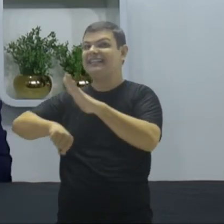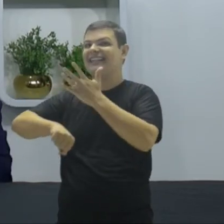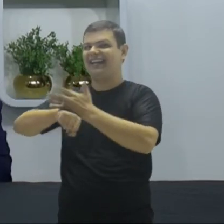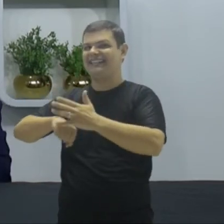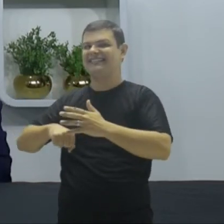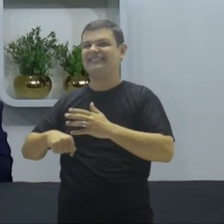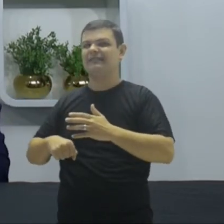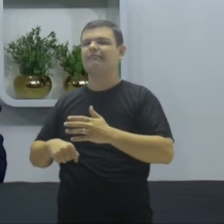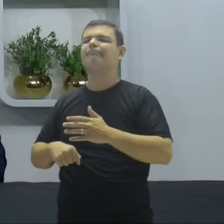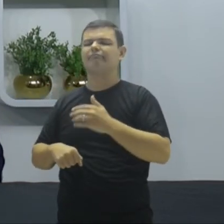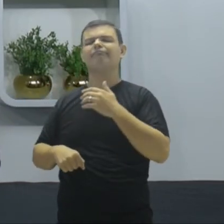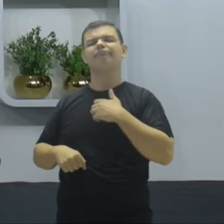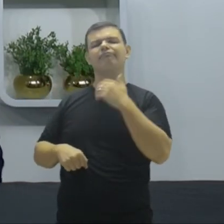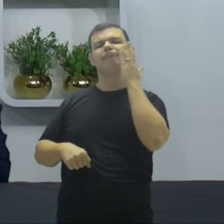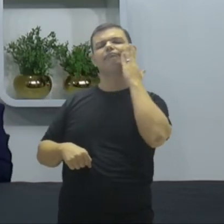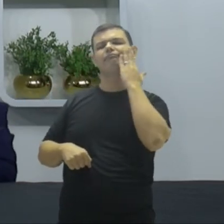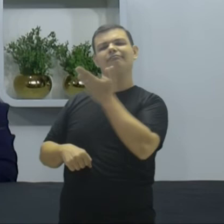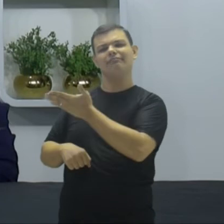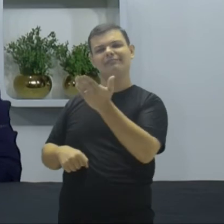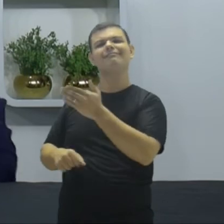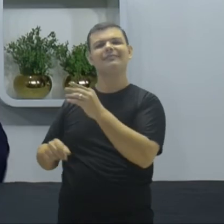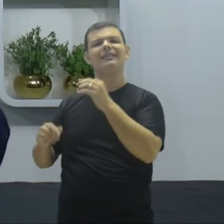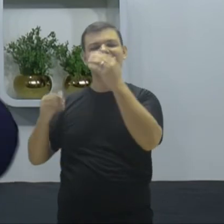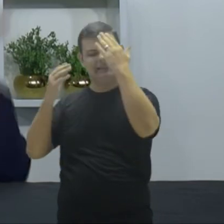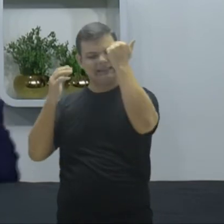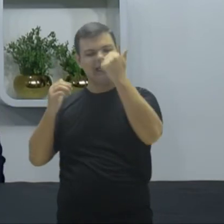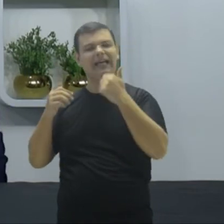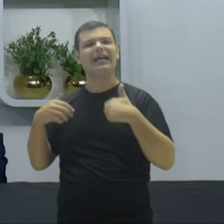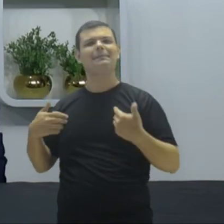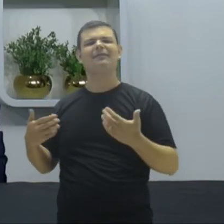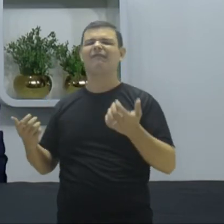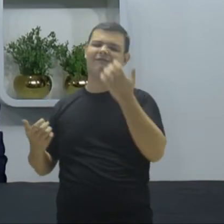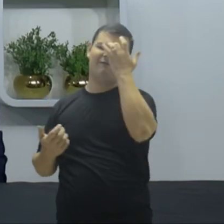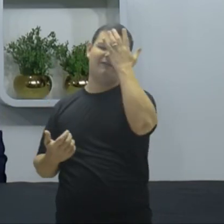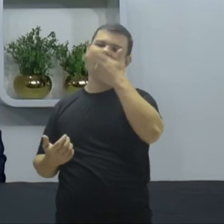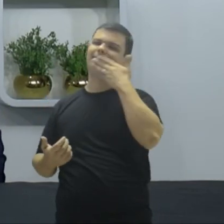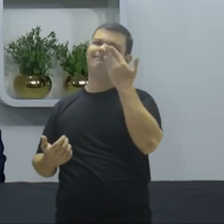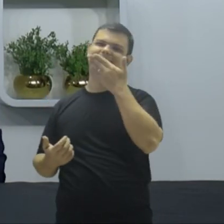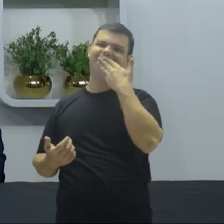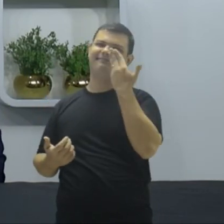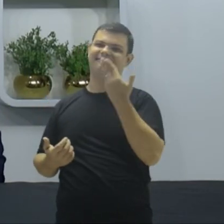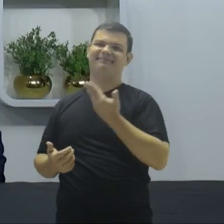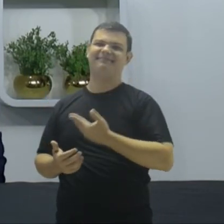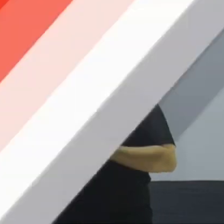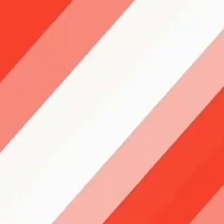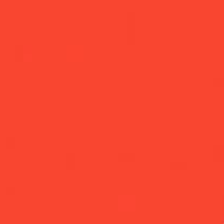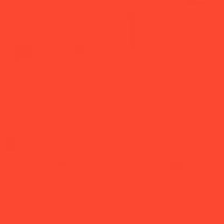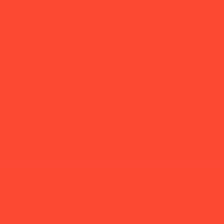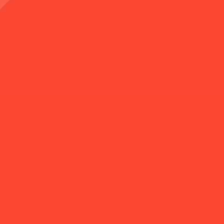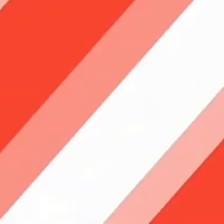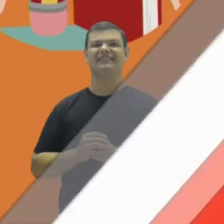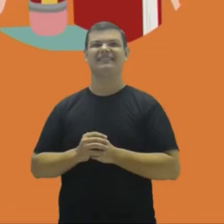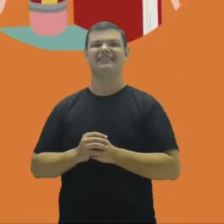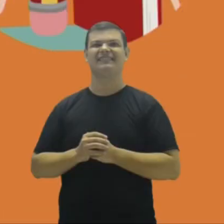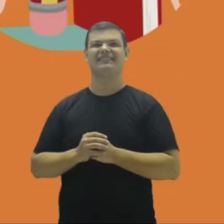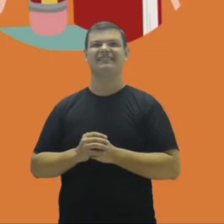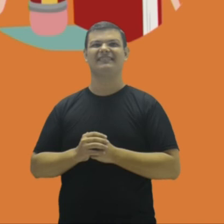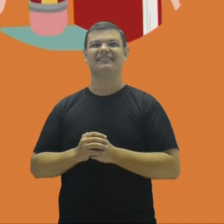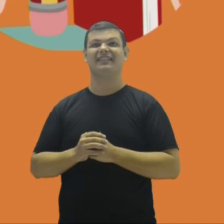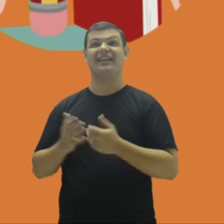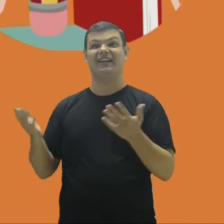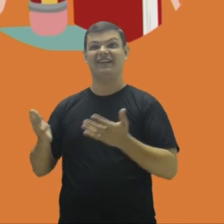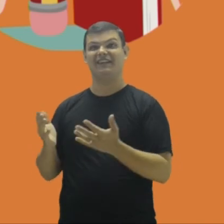certeza que vocês vão acertar, porque depois de tudo que nós conversamos, ficou super fácil. Vamos à interpretação do texto.